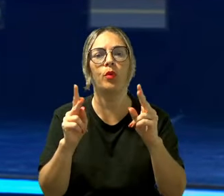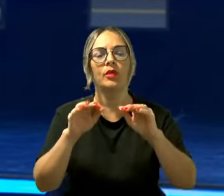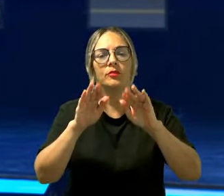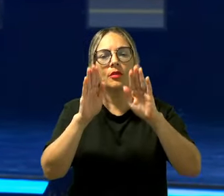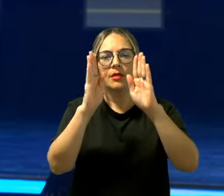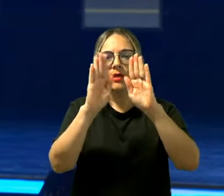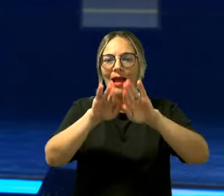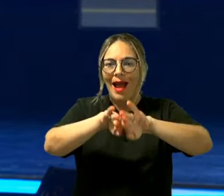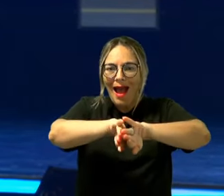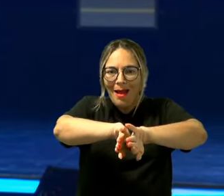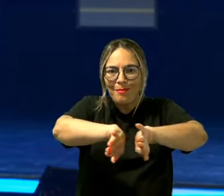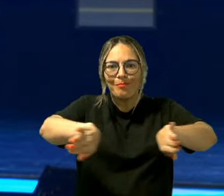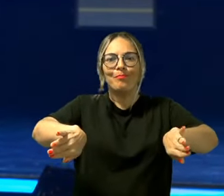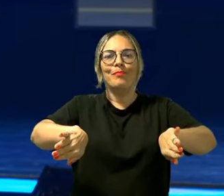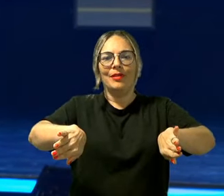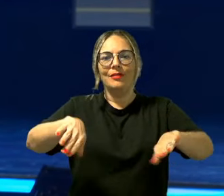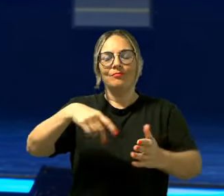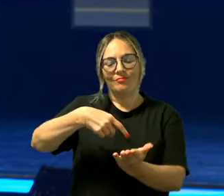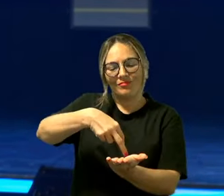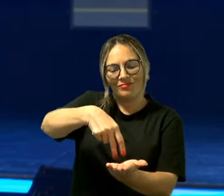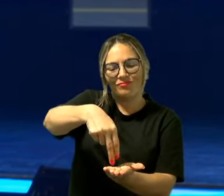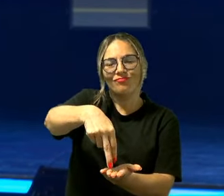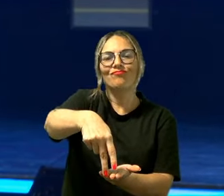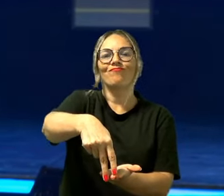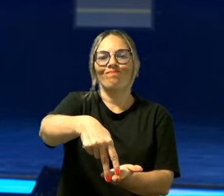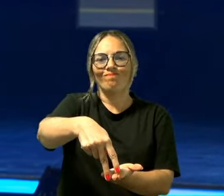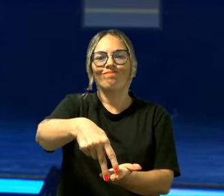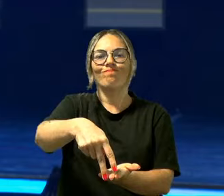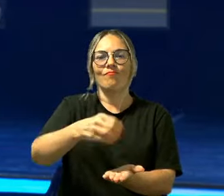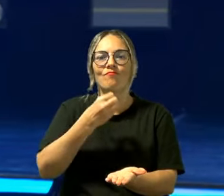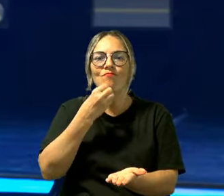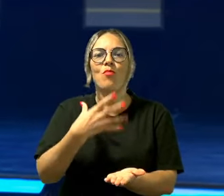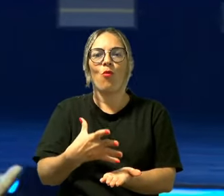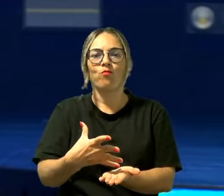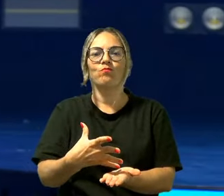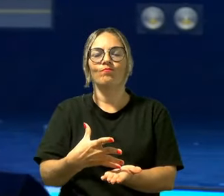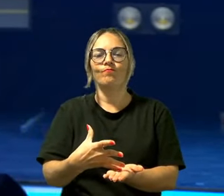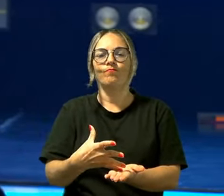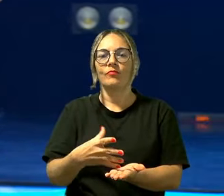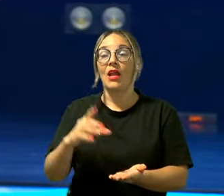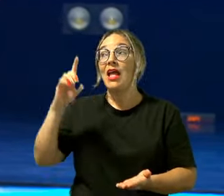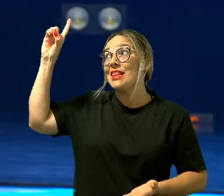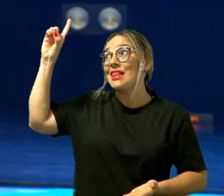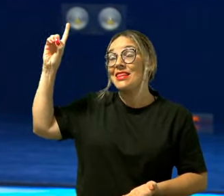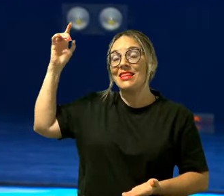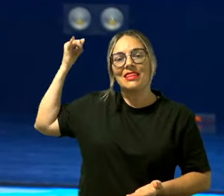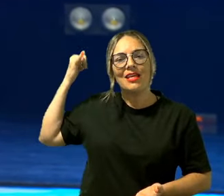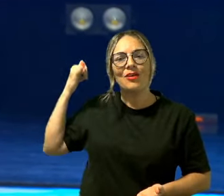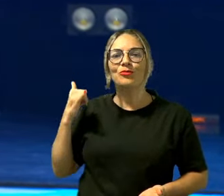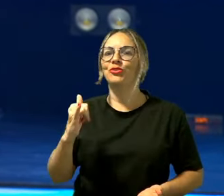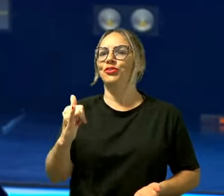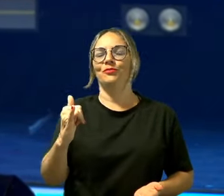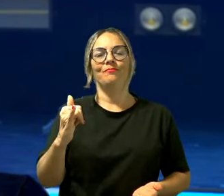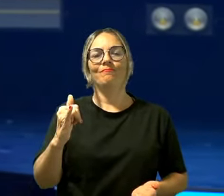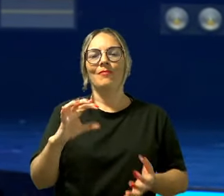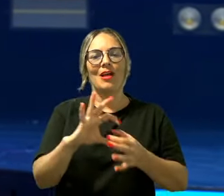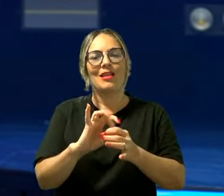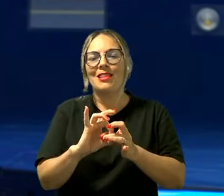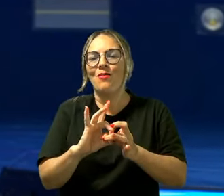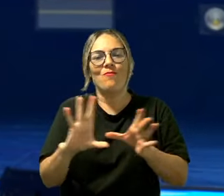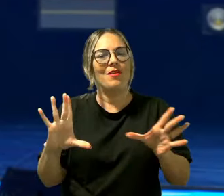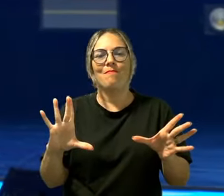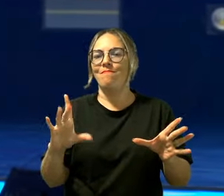liberta ninguém para pisar na lama. Deus não tira ninguém do Egito para jogar na lama. Deus Deus, quando